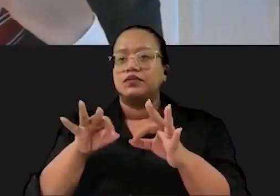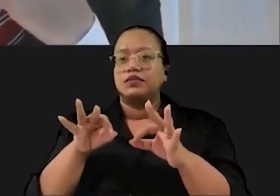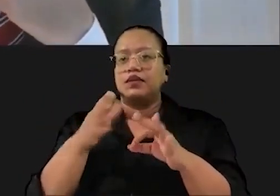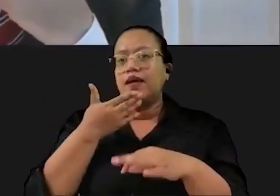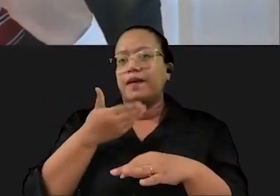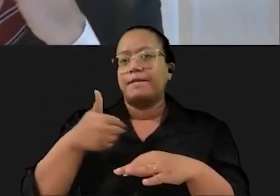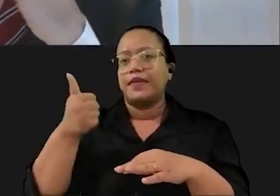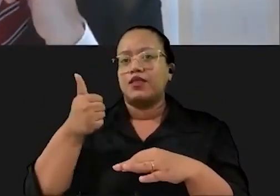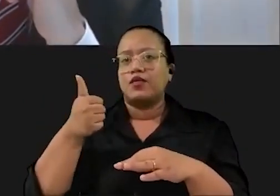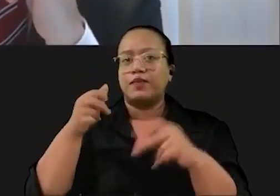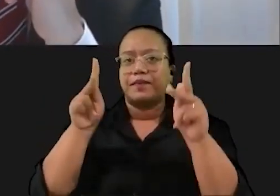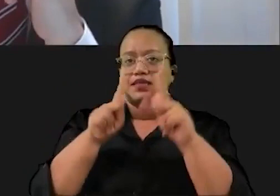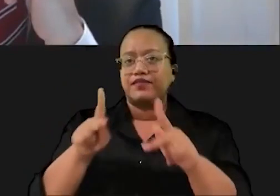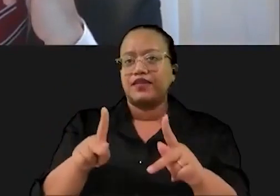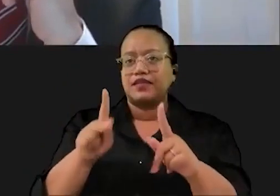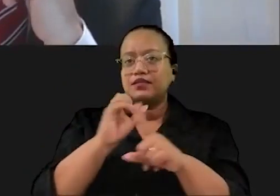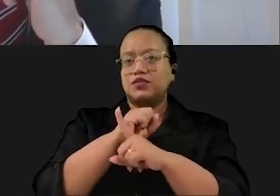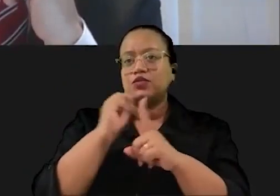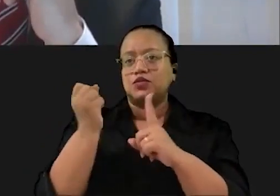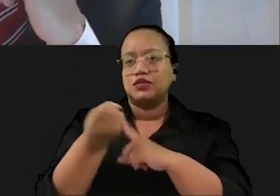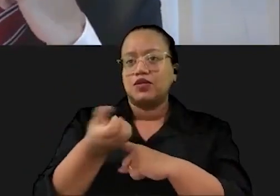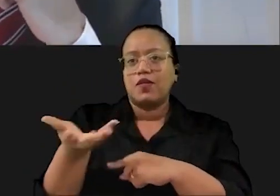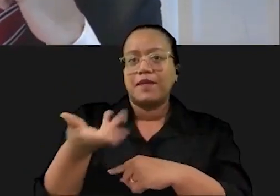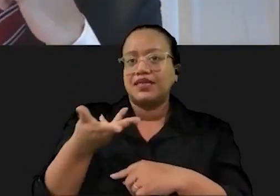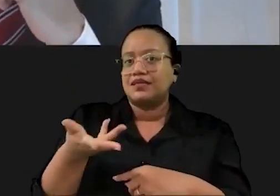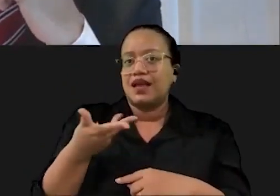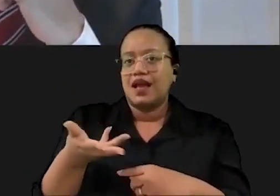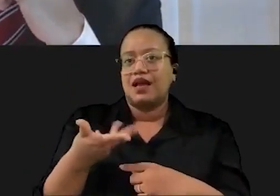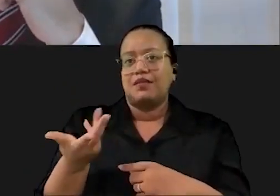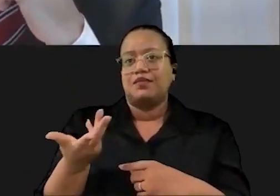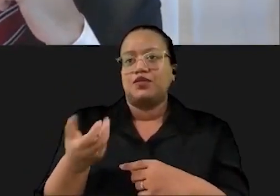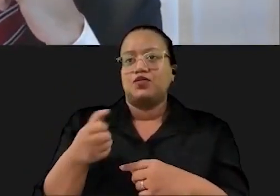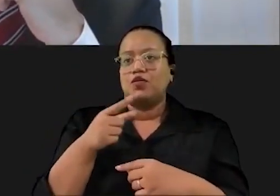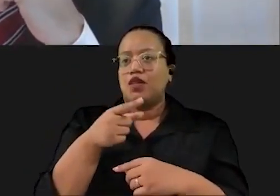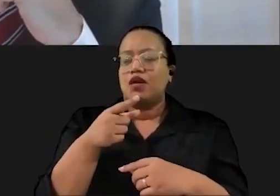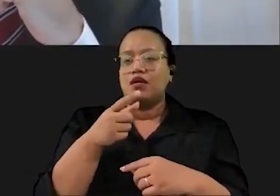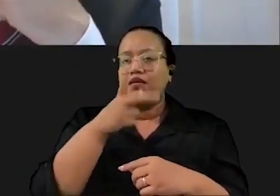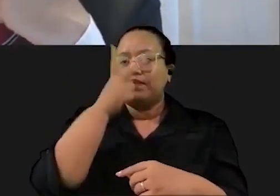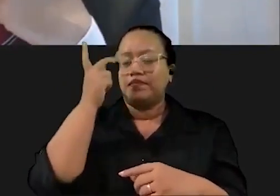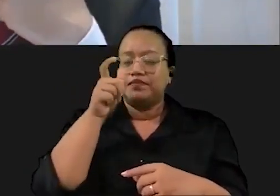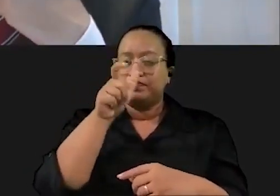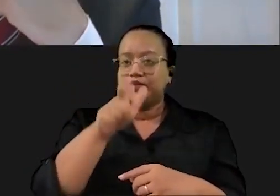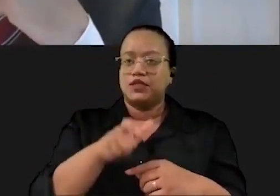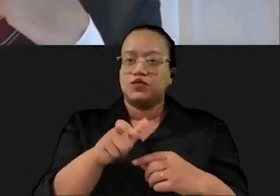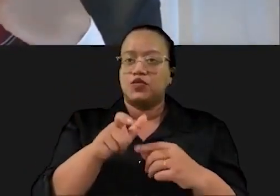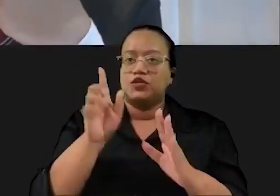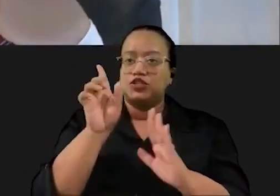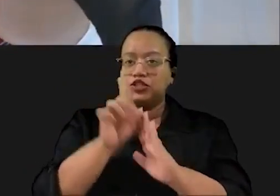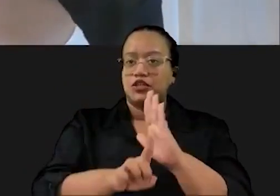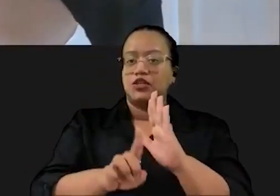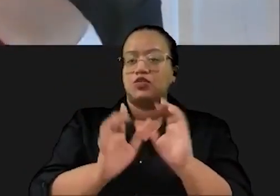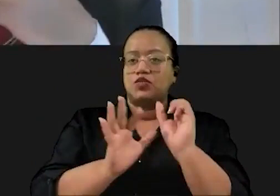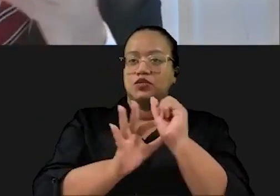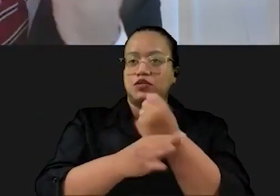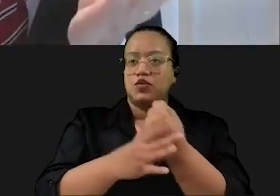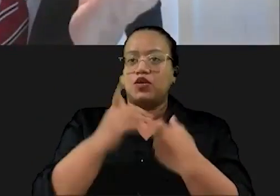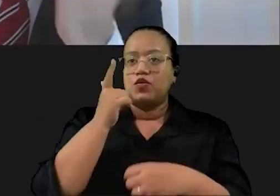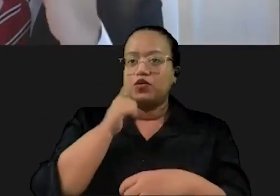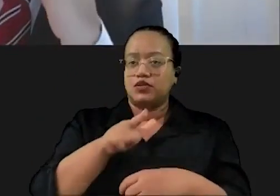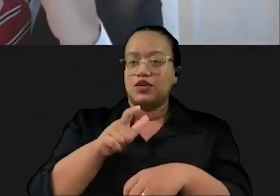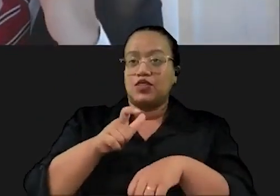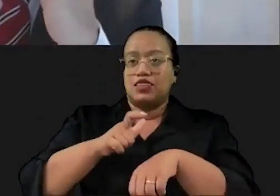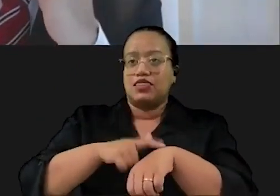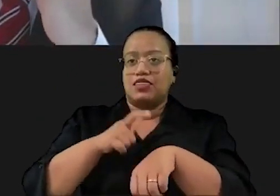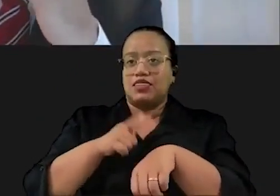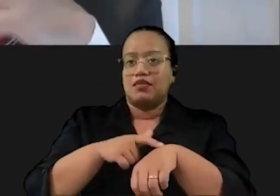entrega ao segurado o seu direito em um tempo mais abreviado. E o Poder Judiciário libera,